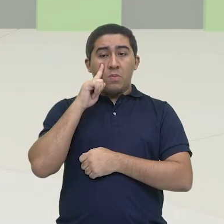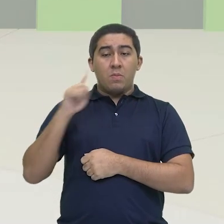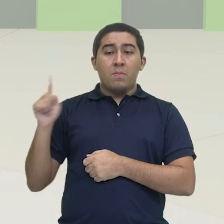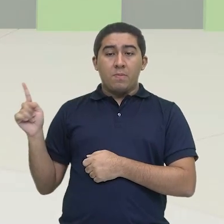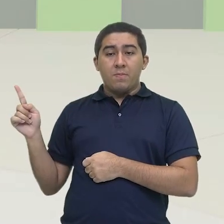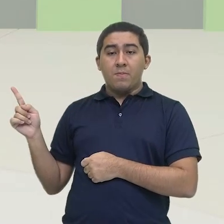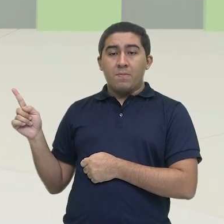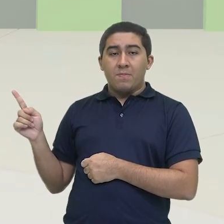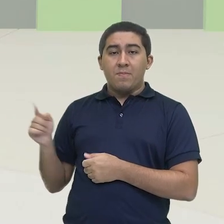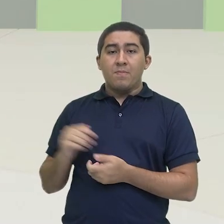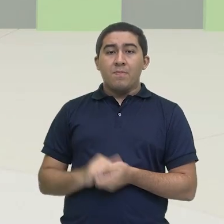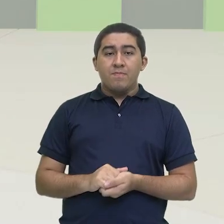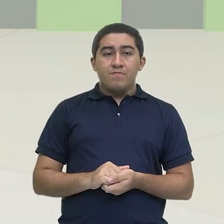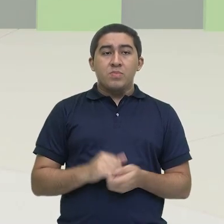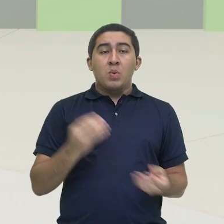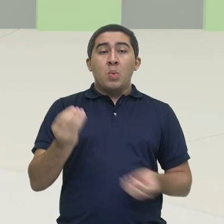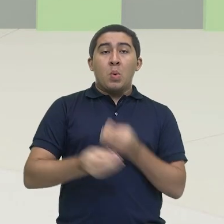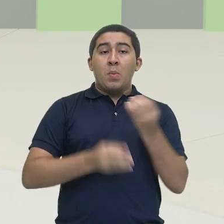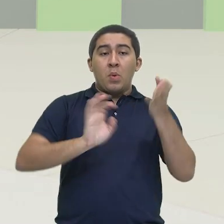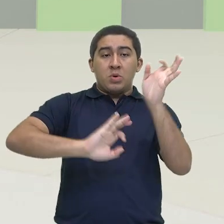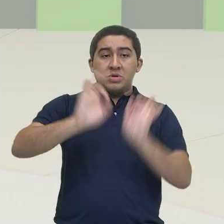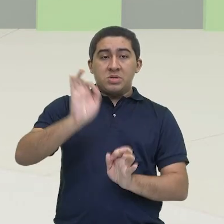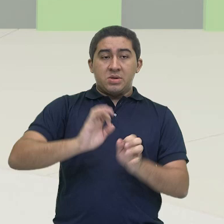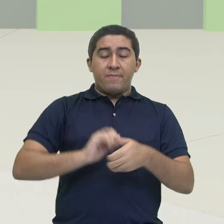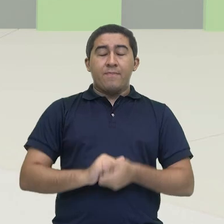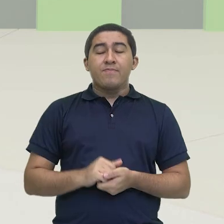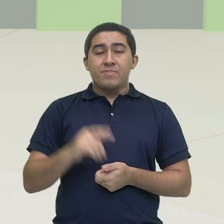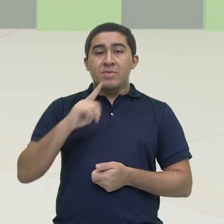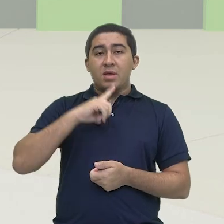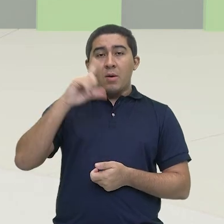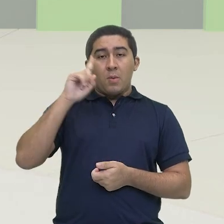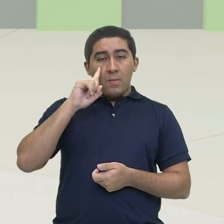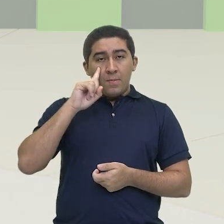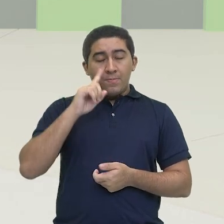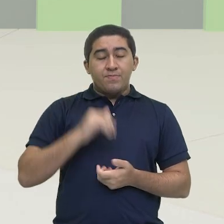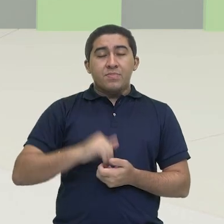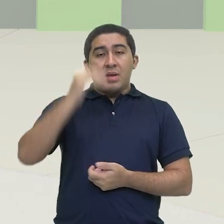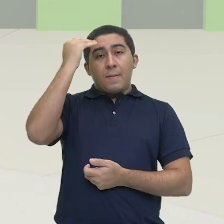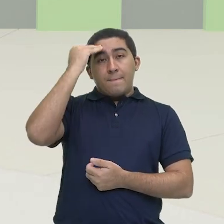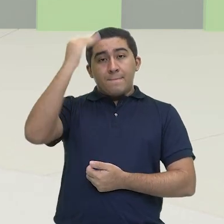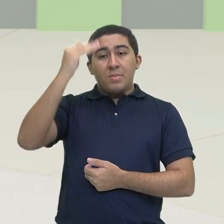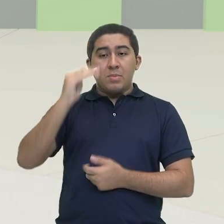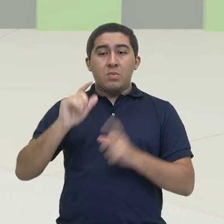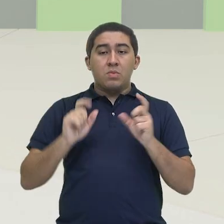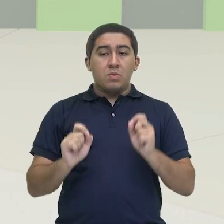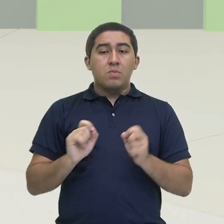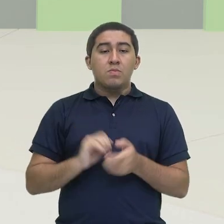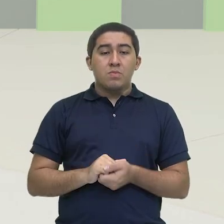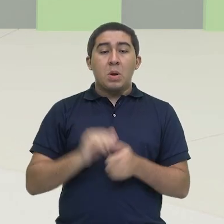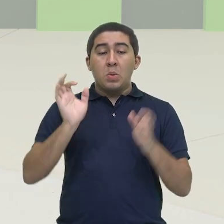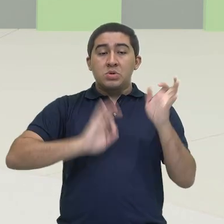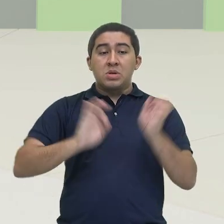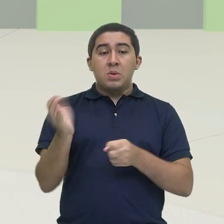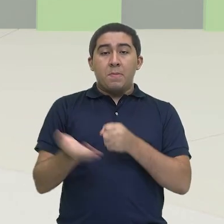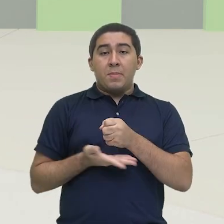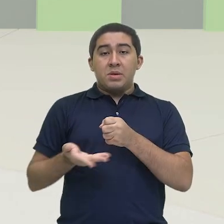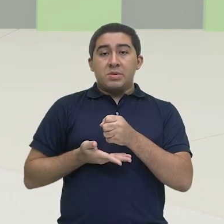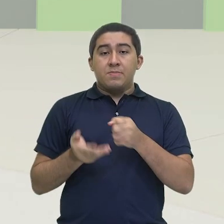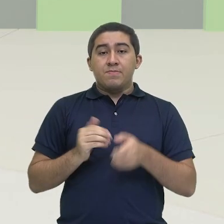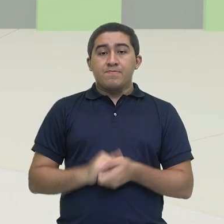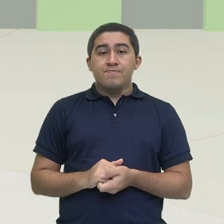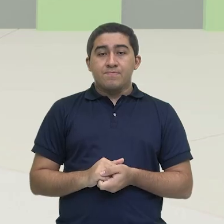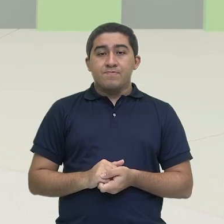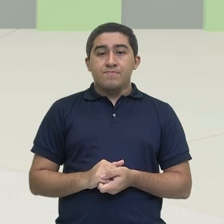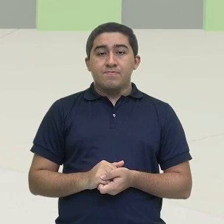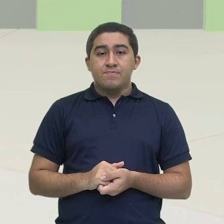para vocês. Como é que ela está organizada? Ela está organizada, principalmente, a organização básica dela.